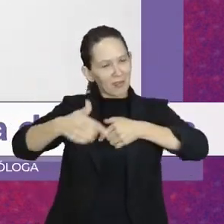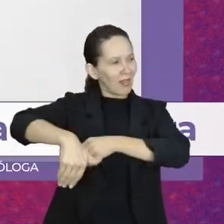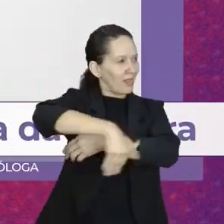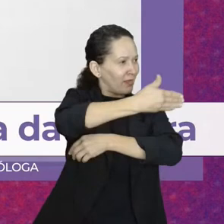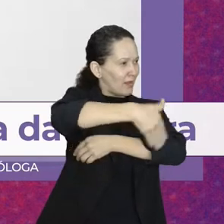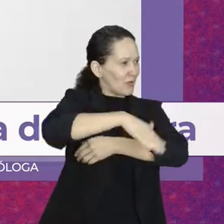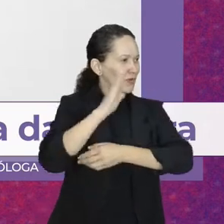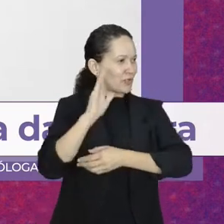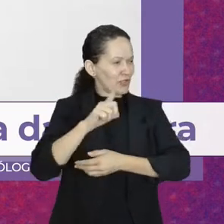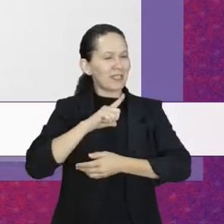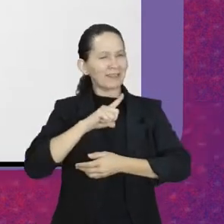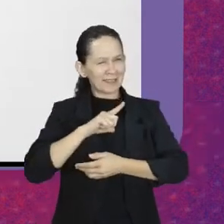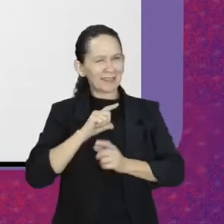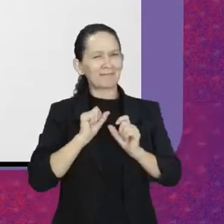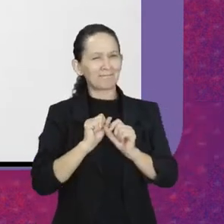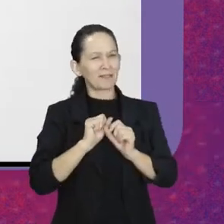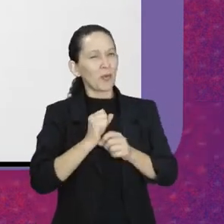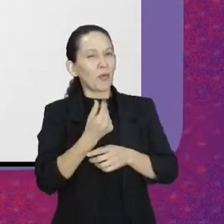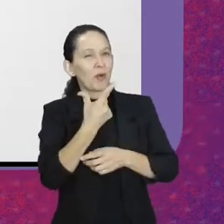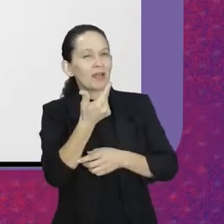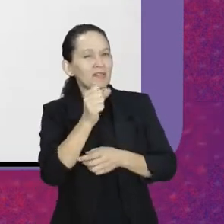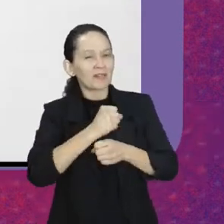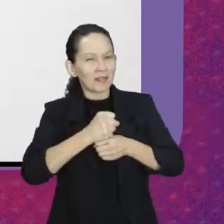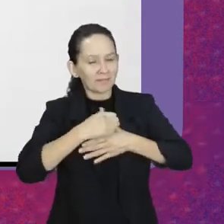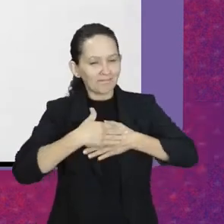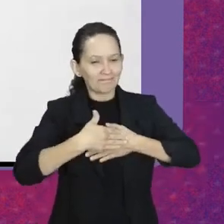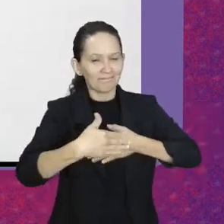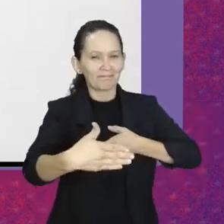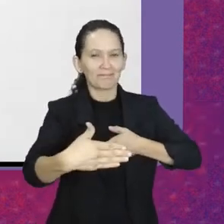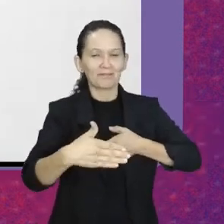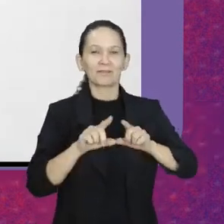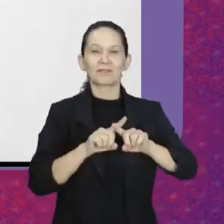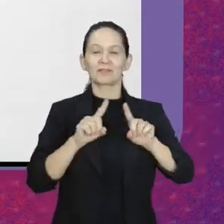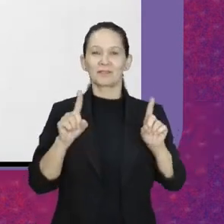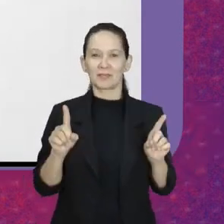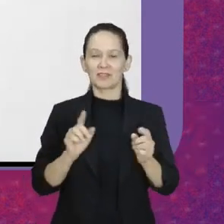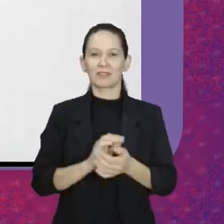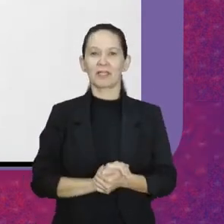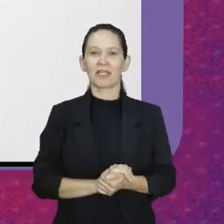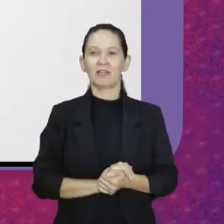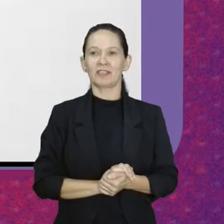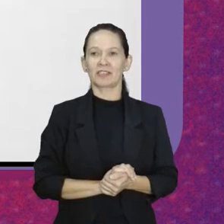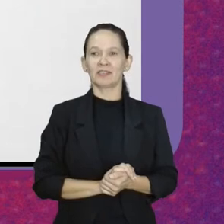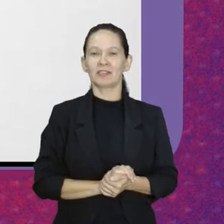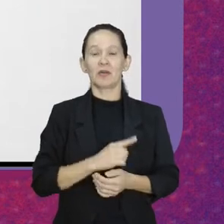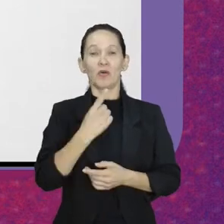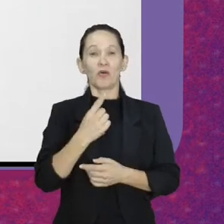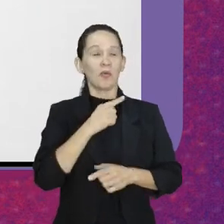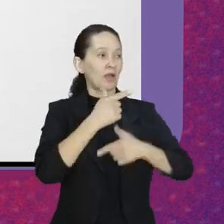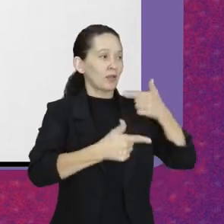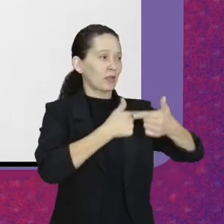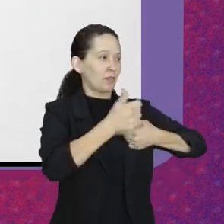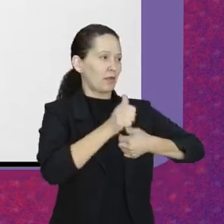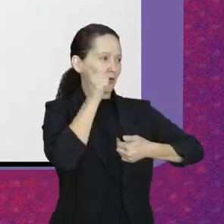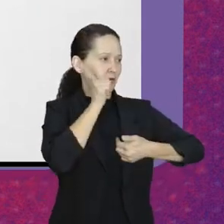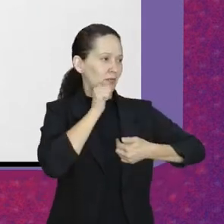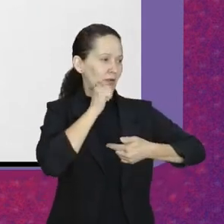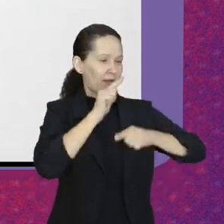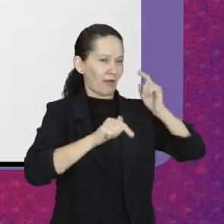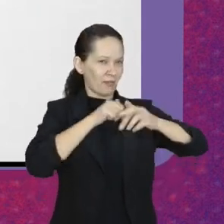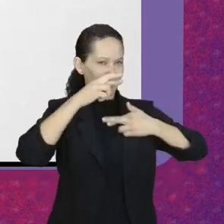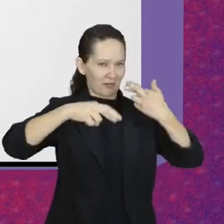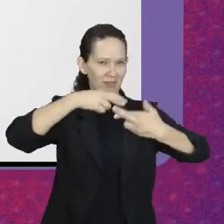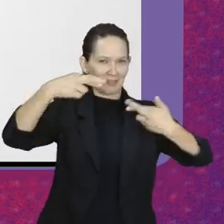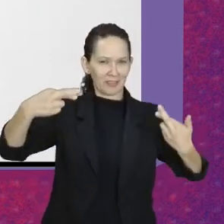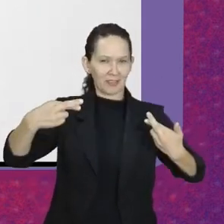rua, isso já faz uns quase 10 anos, né? Mas uma dessas catadoras, elas tinham, às vezes